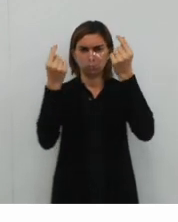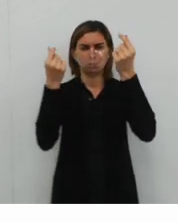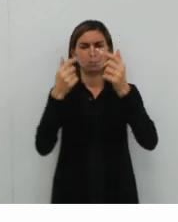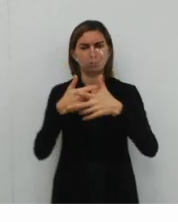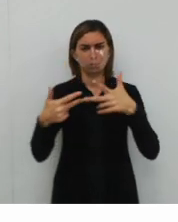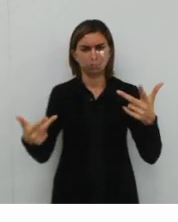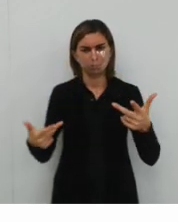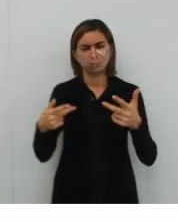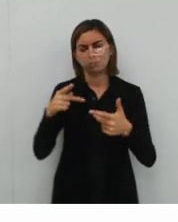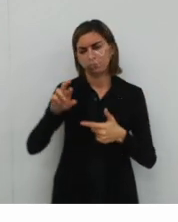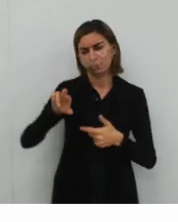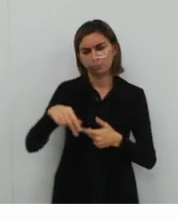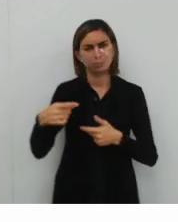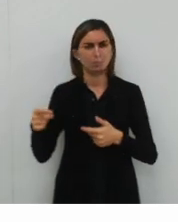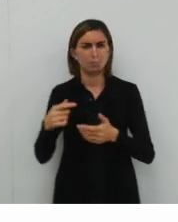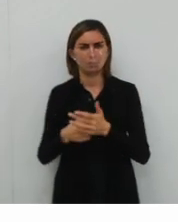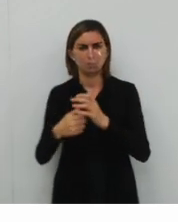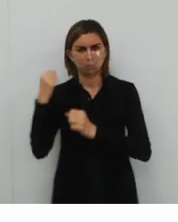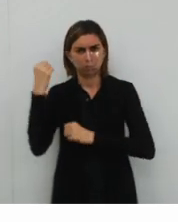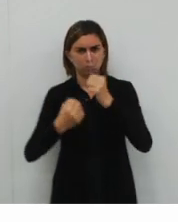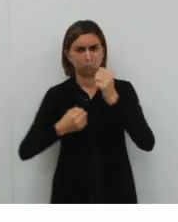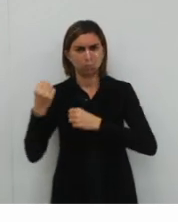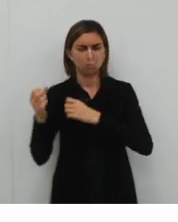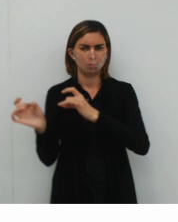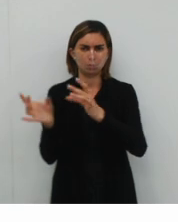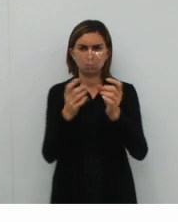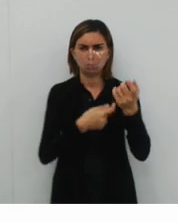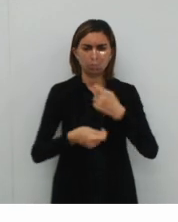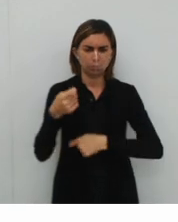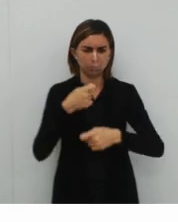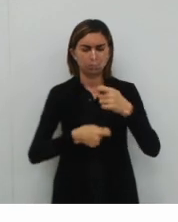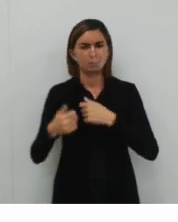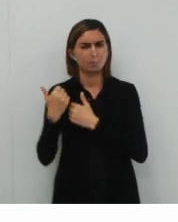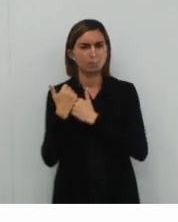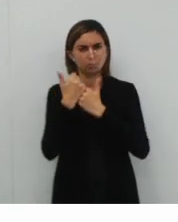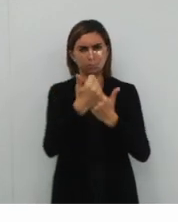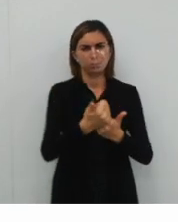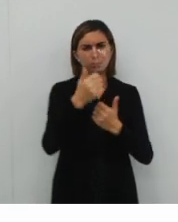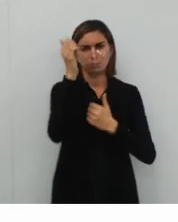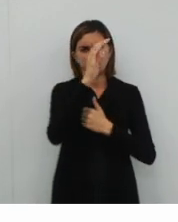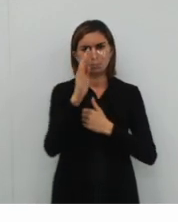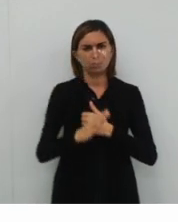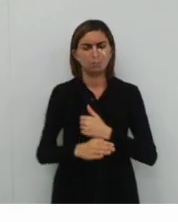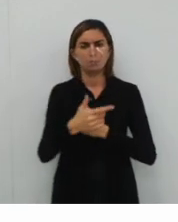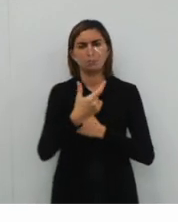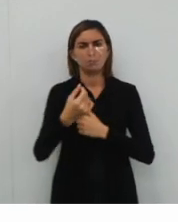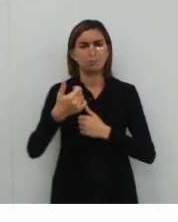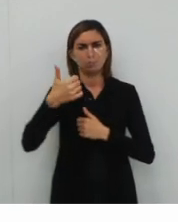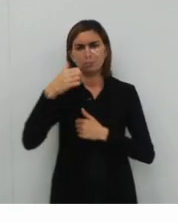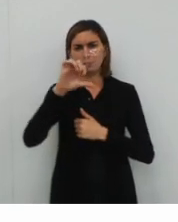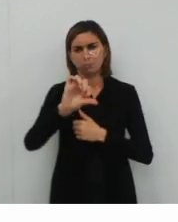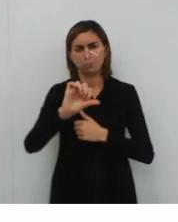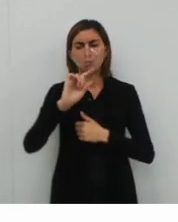tá? Da produção, da indústria e do comércio. Ele representou para o Brasil, em 2019,